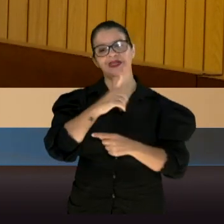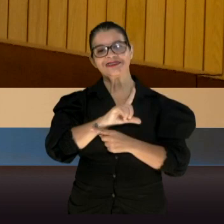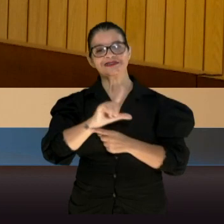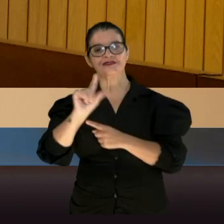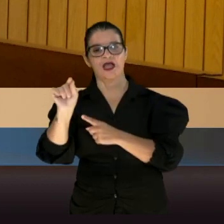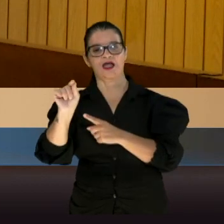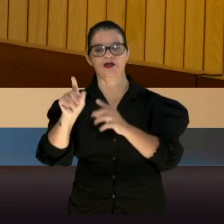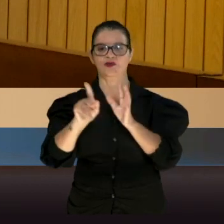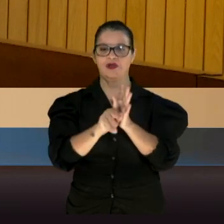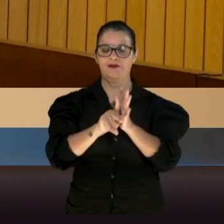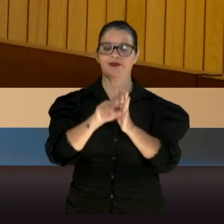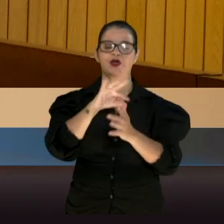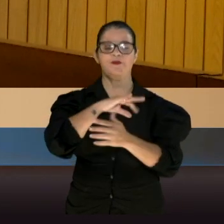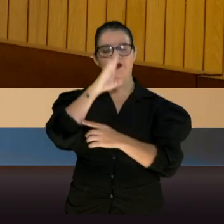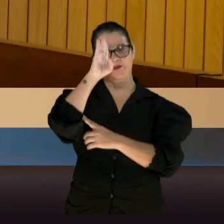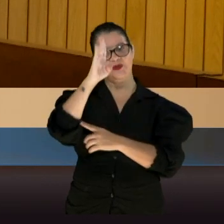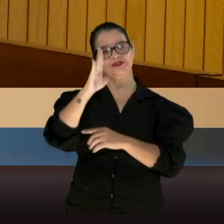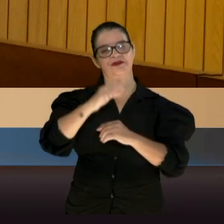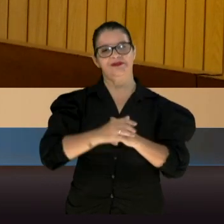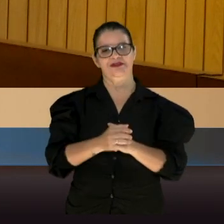saíram da própria Polícia Militar.